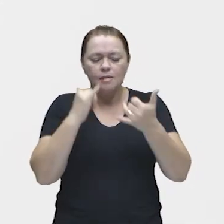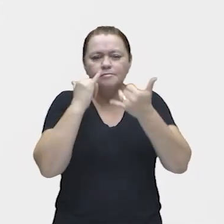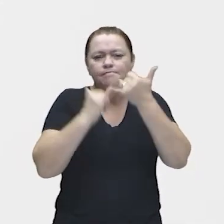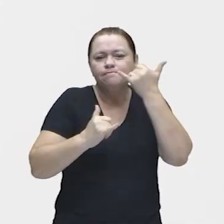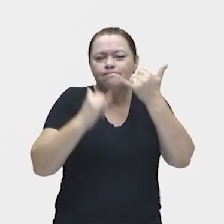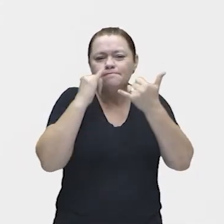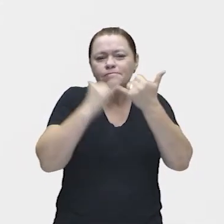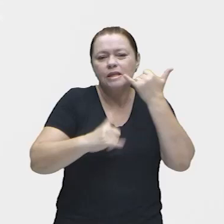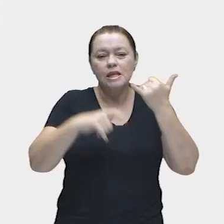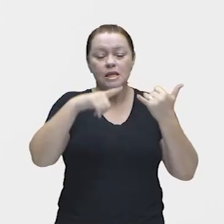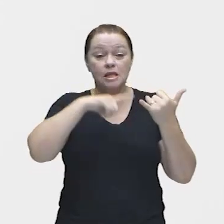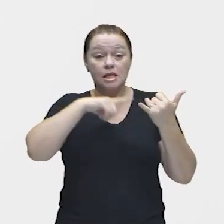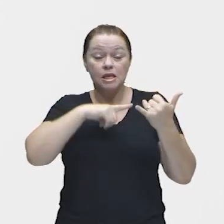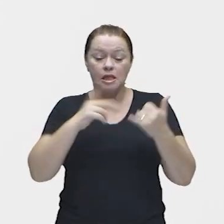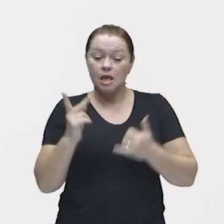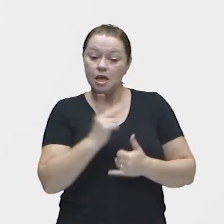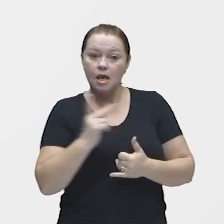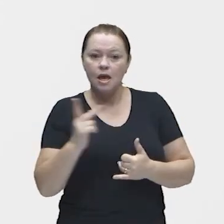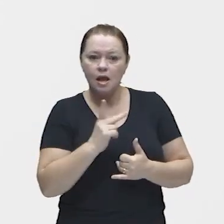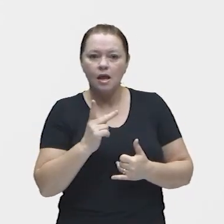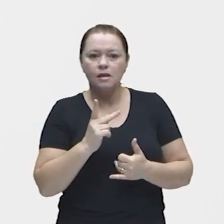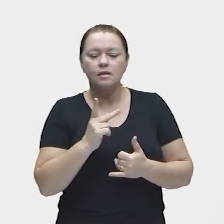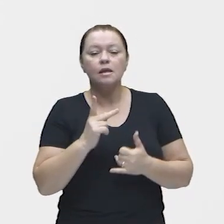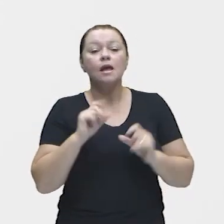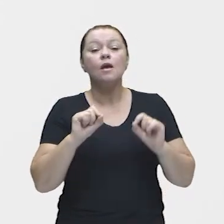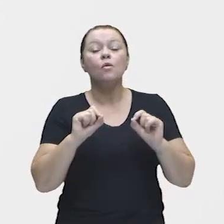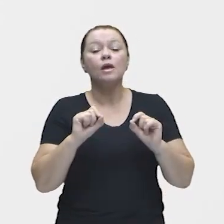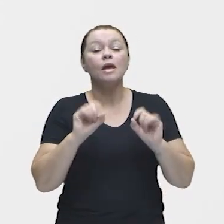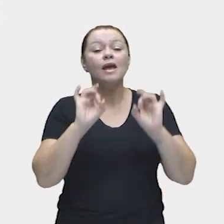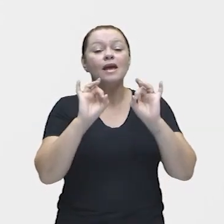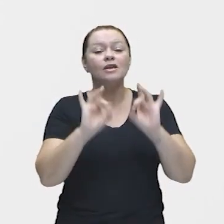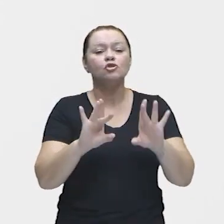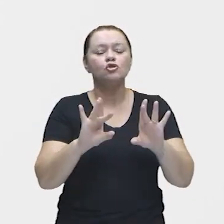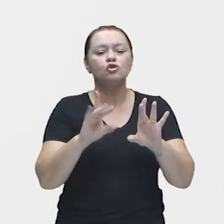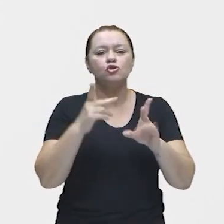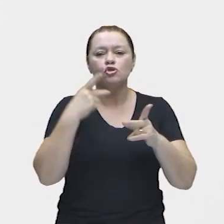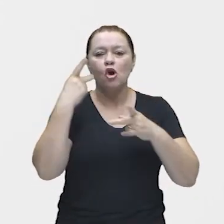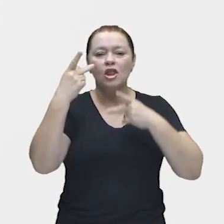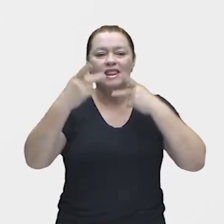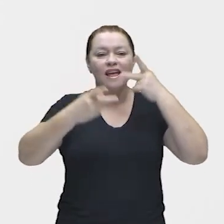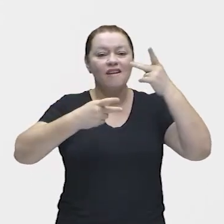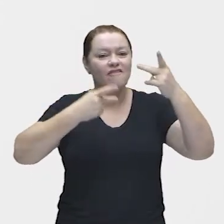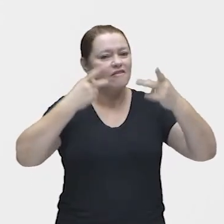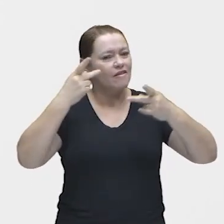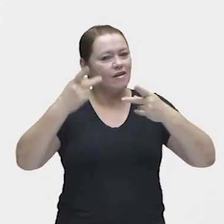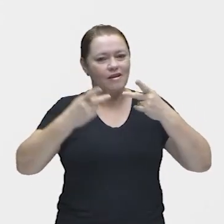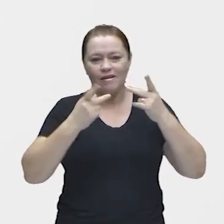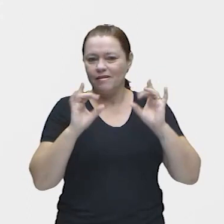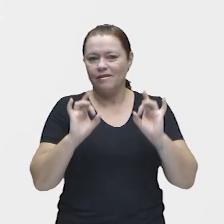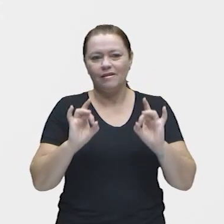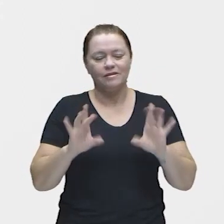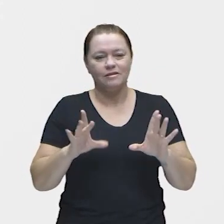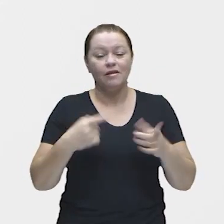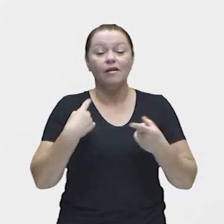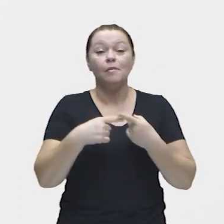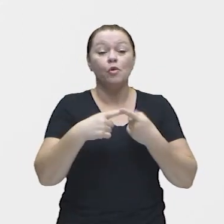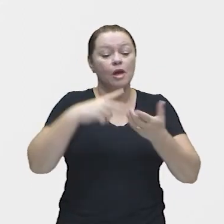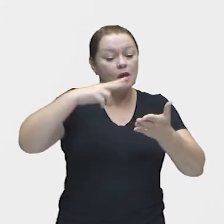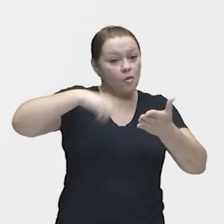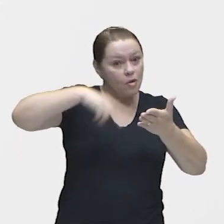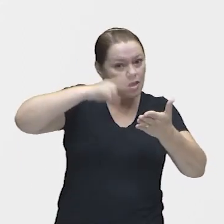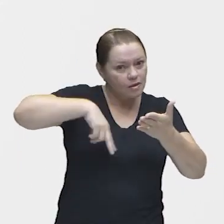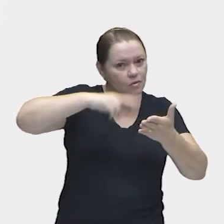que existe entre elas se refere ao quê? A pronúncia, ou seja, quando eu leio, que